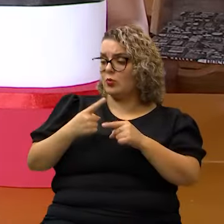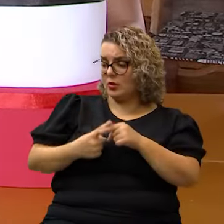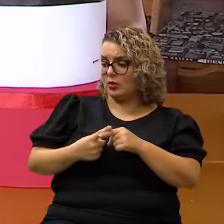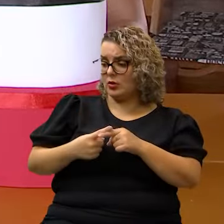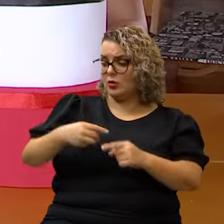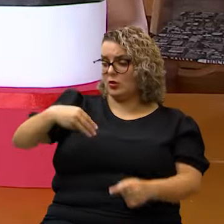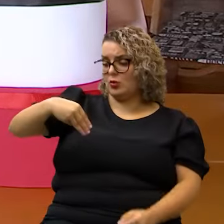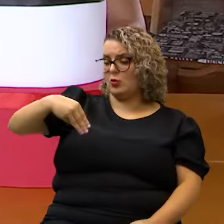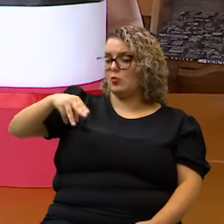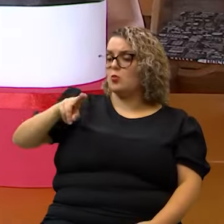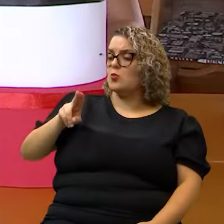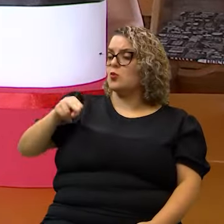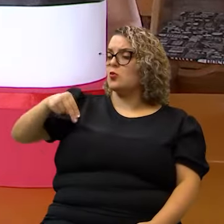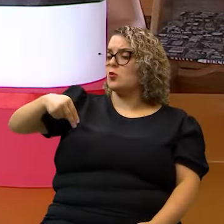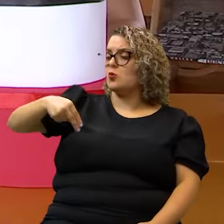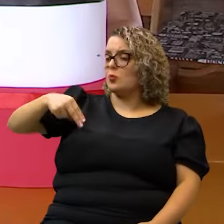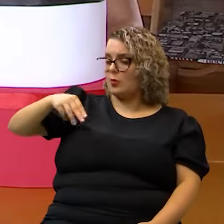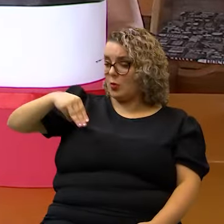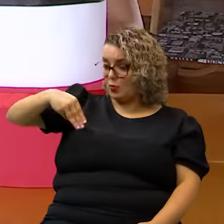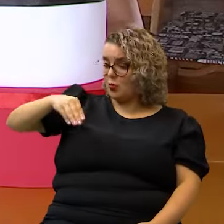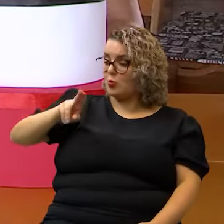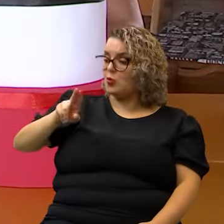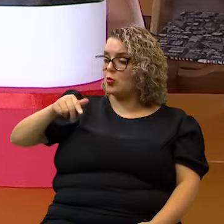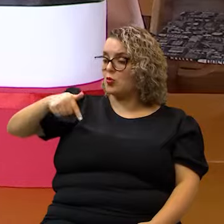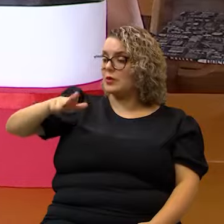que o muquifo da Rose?